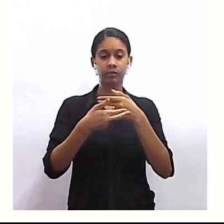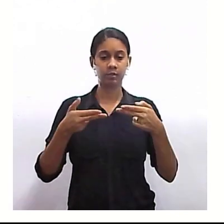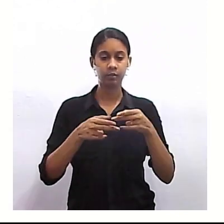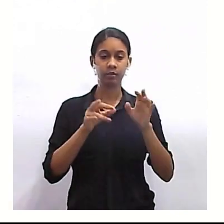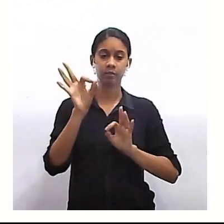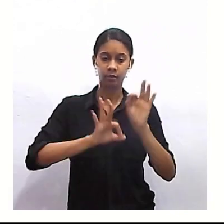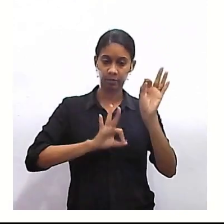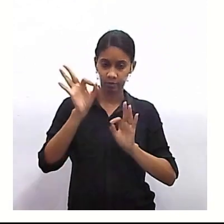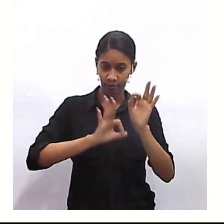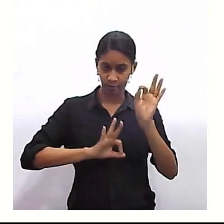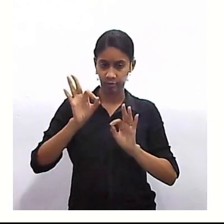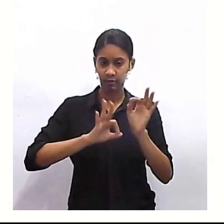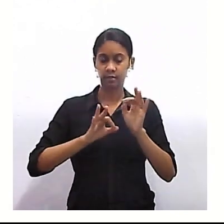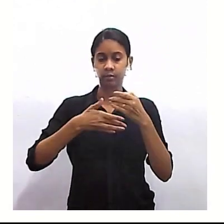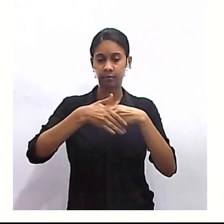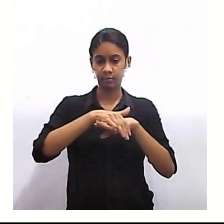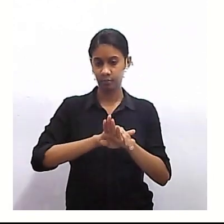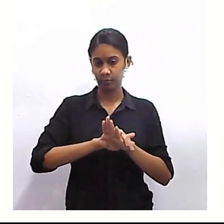de armazenagem.